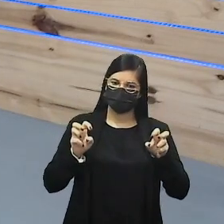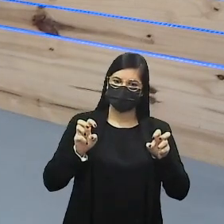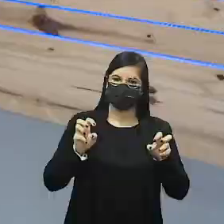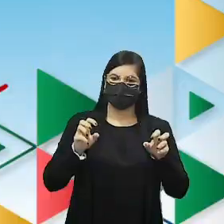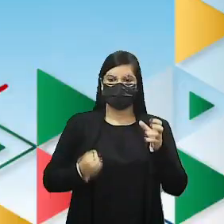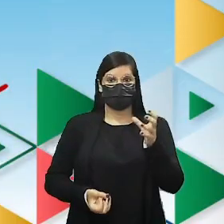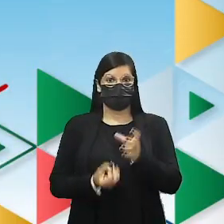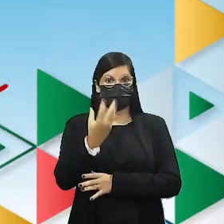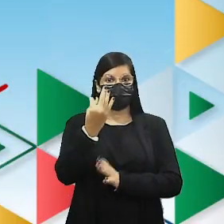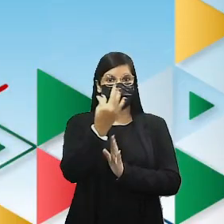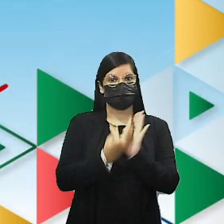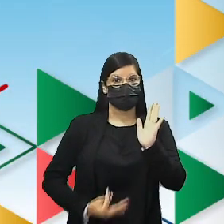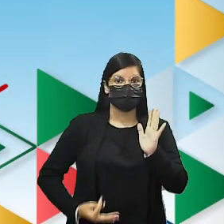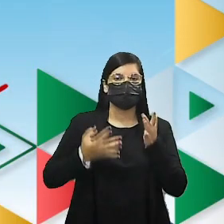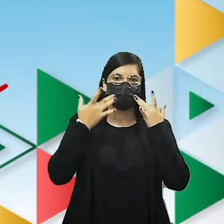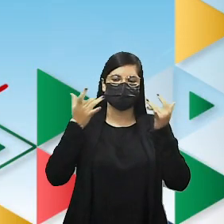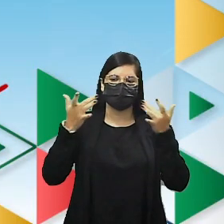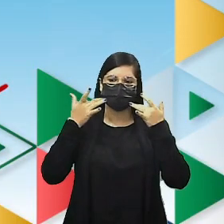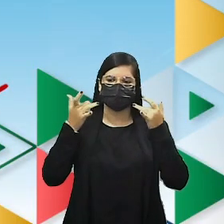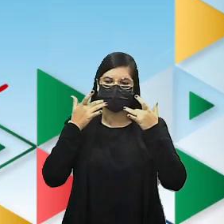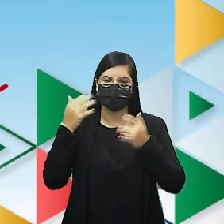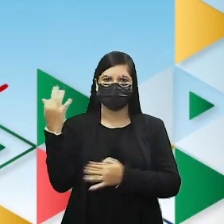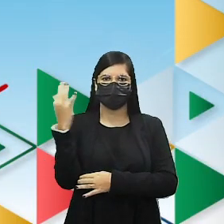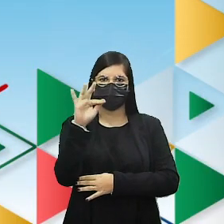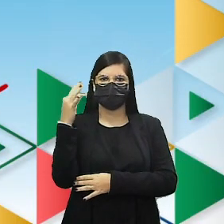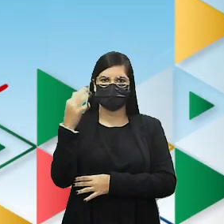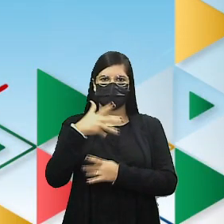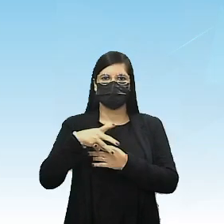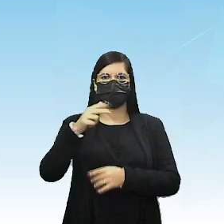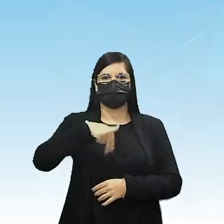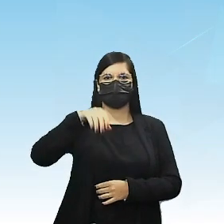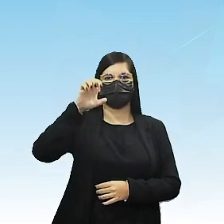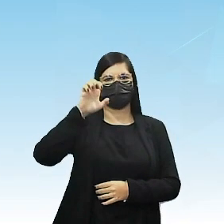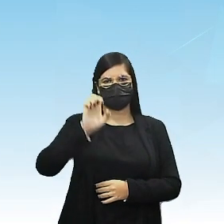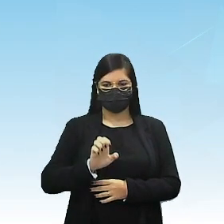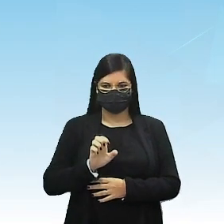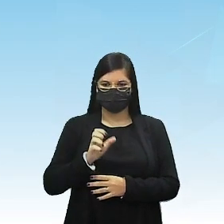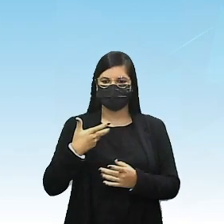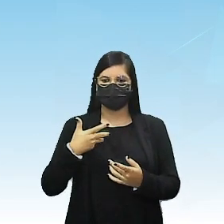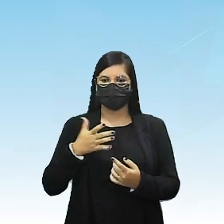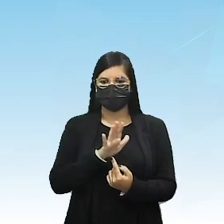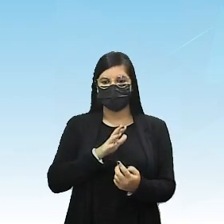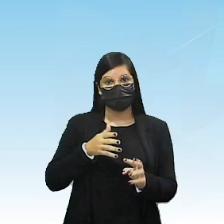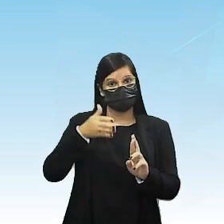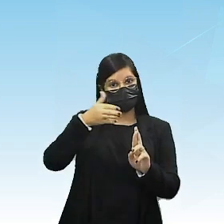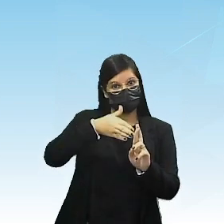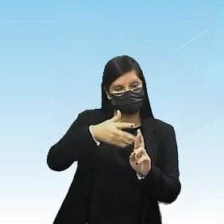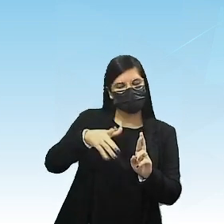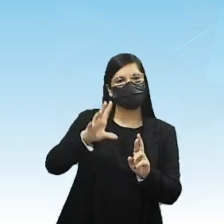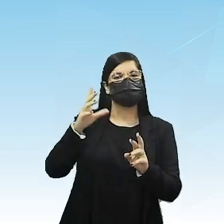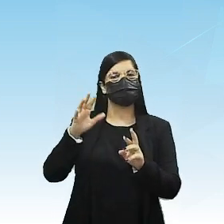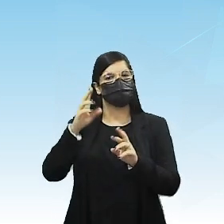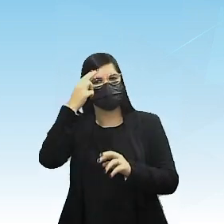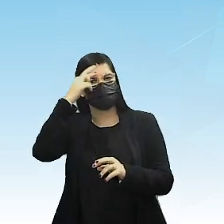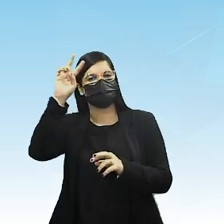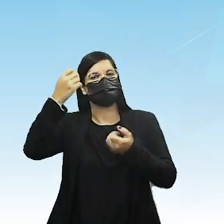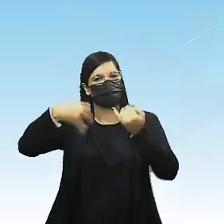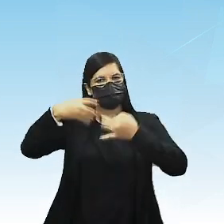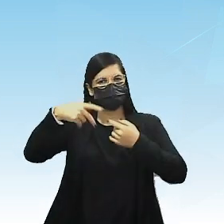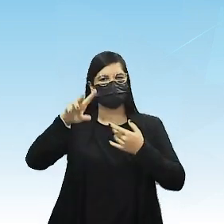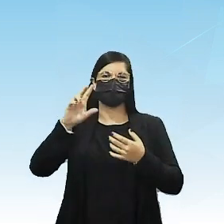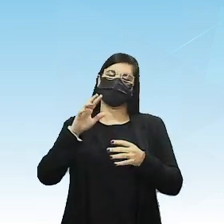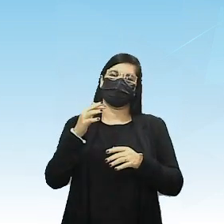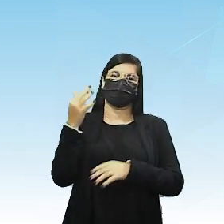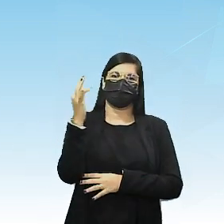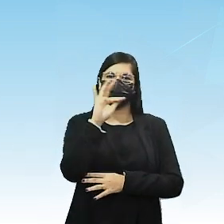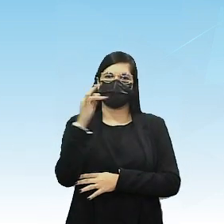a construção do texto dramático no folclore nordestino. A representação dos mitos e lendas do folclore nordestino.